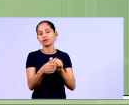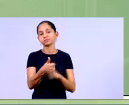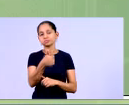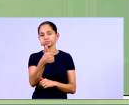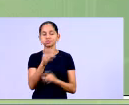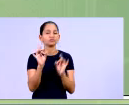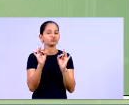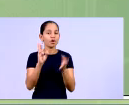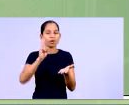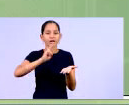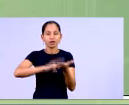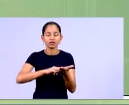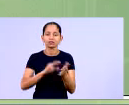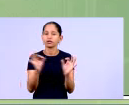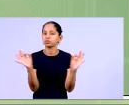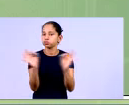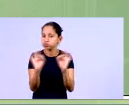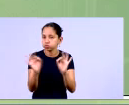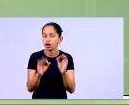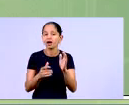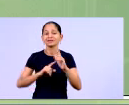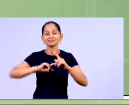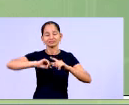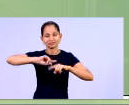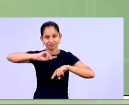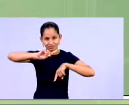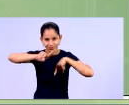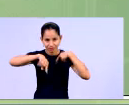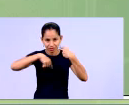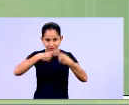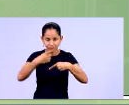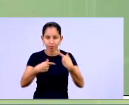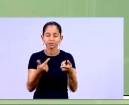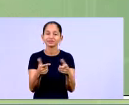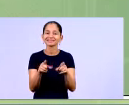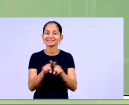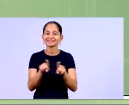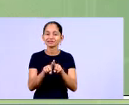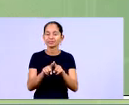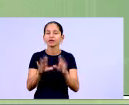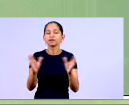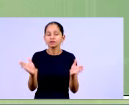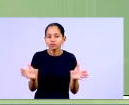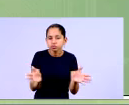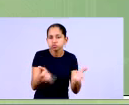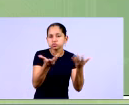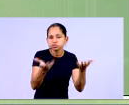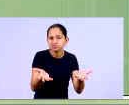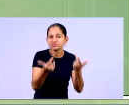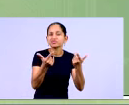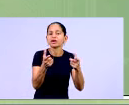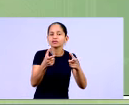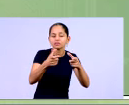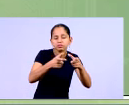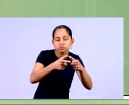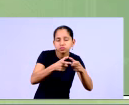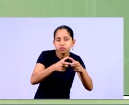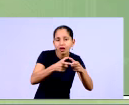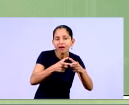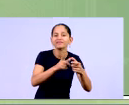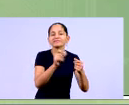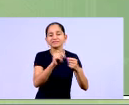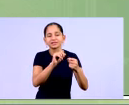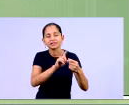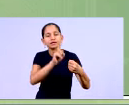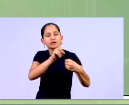somente puni-las. Há ainda o incentivo à associação. Essas MEs, essas EPPs